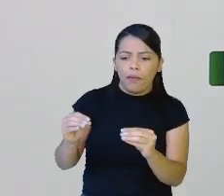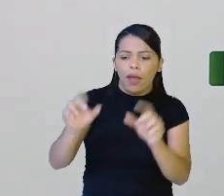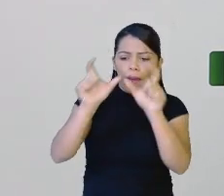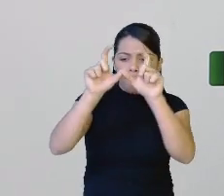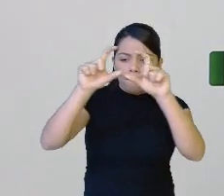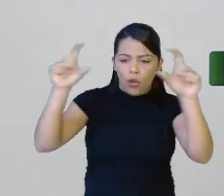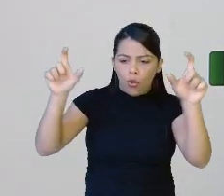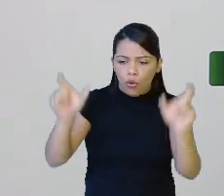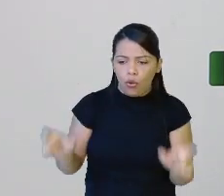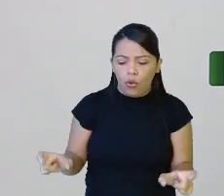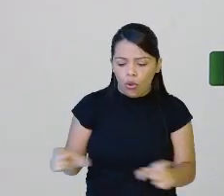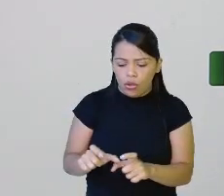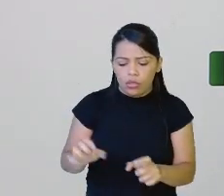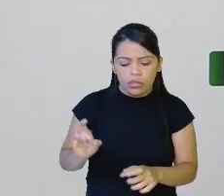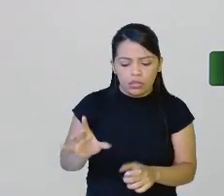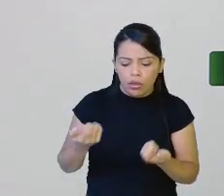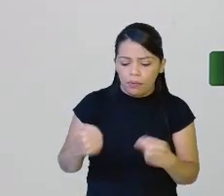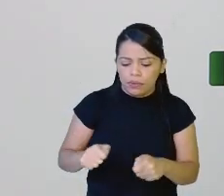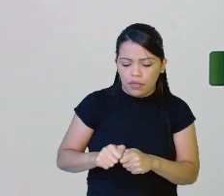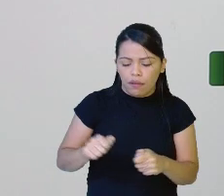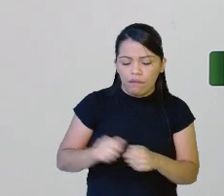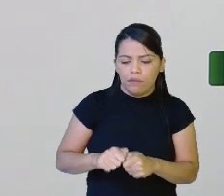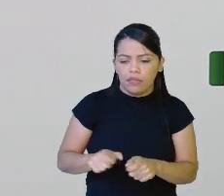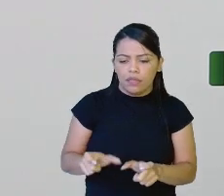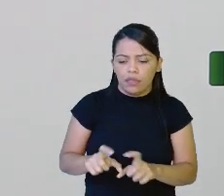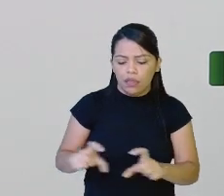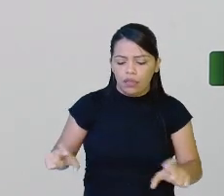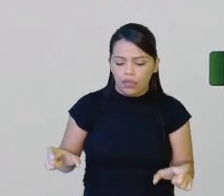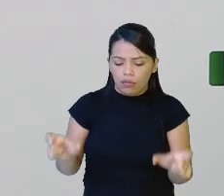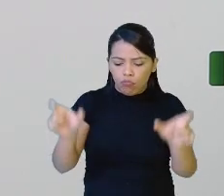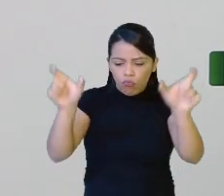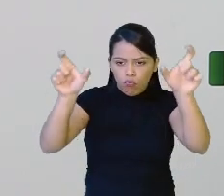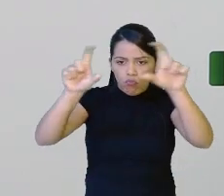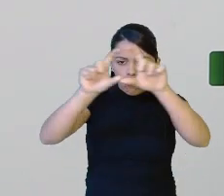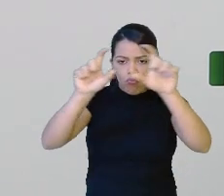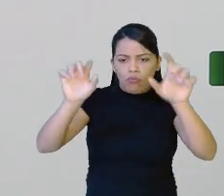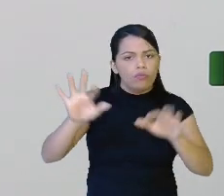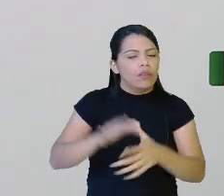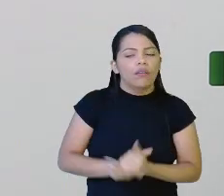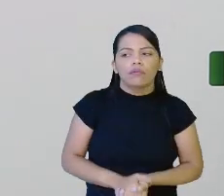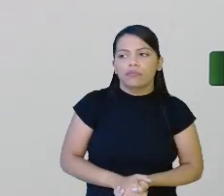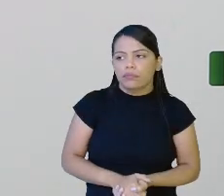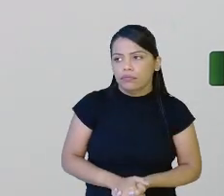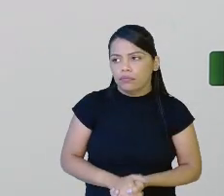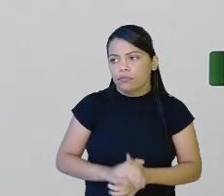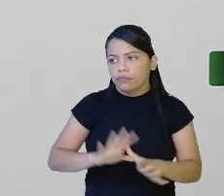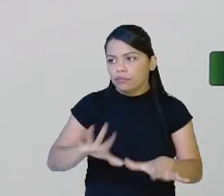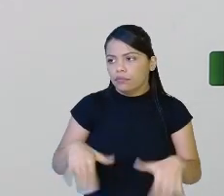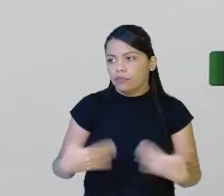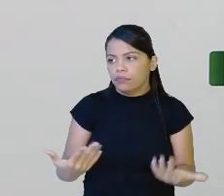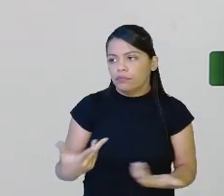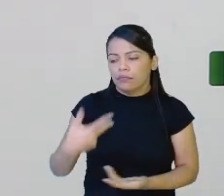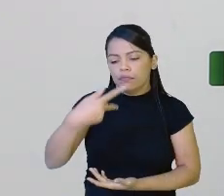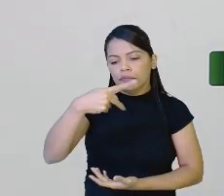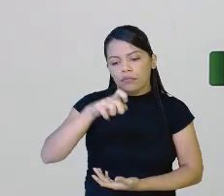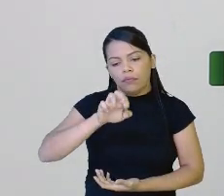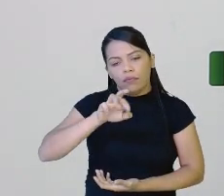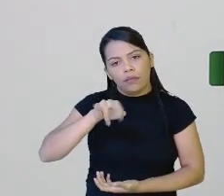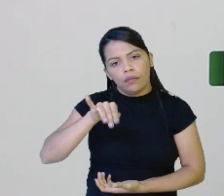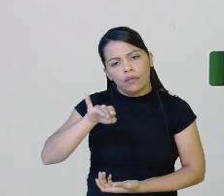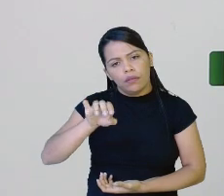precisaria fazer a medição dos lados do meu quadro, que isso seria o